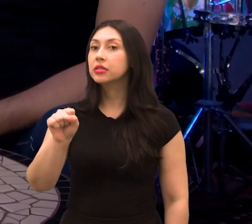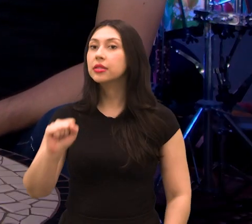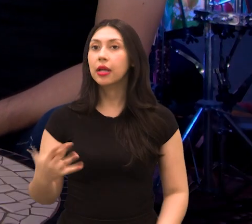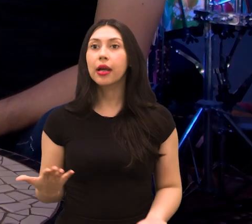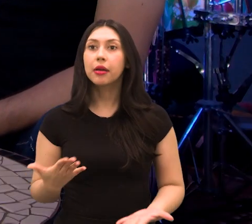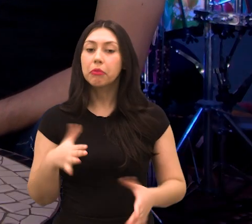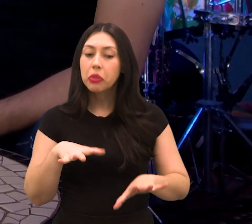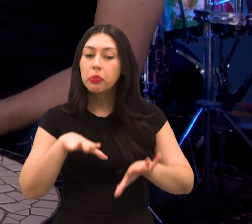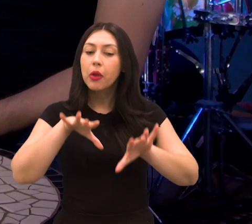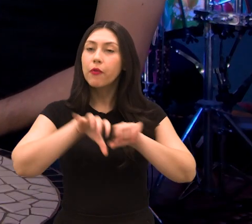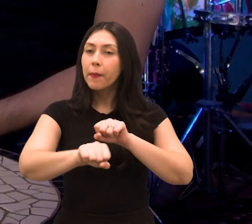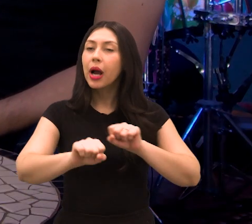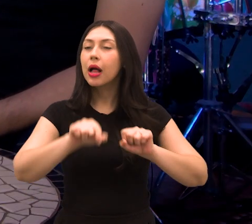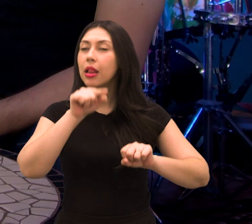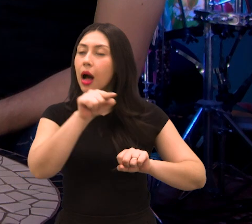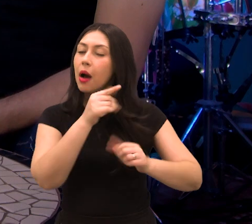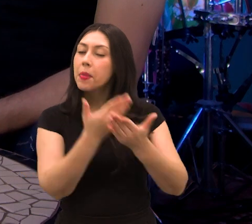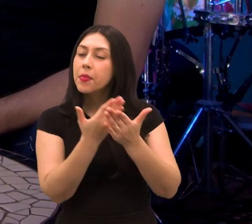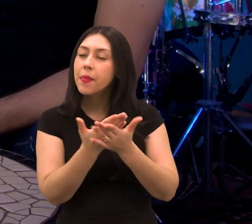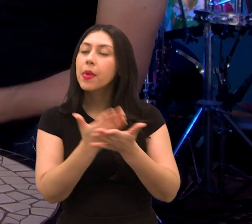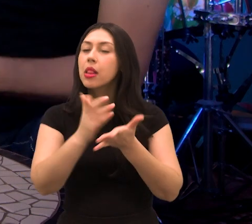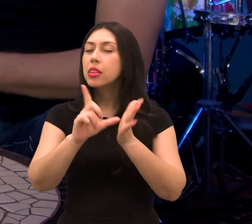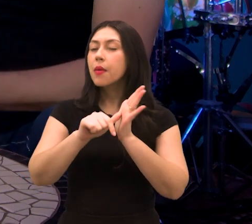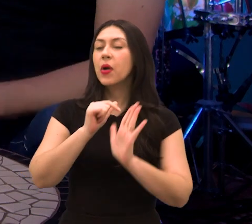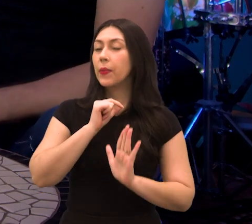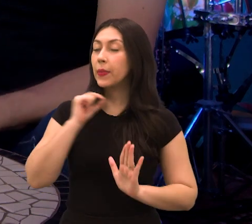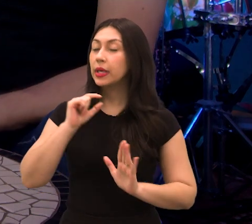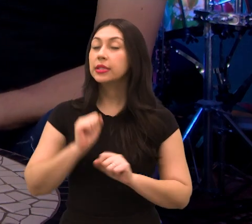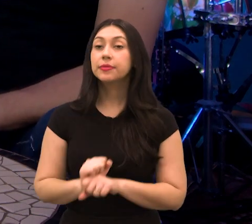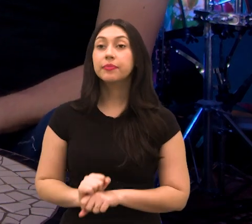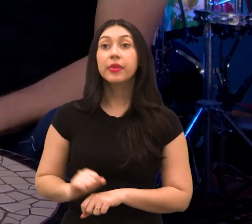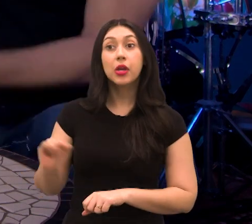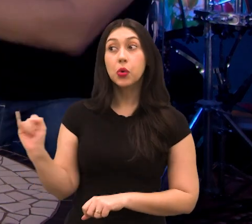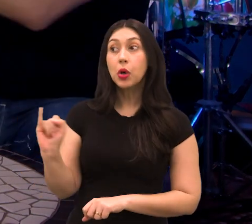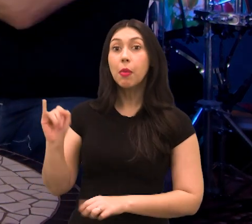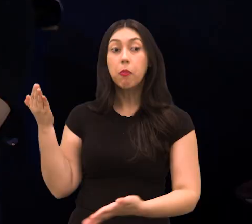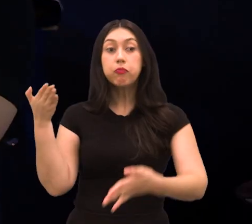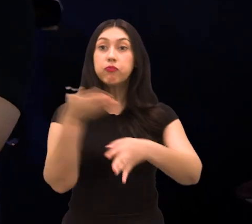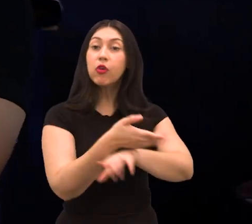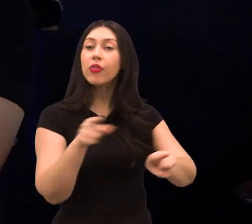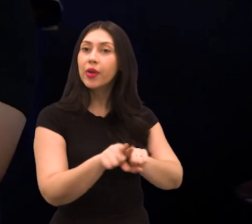sacerdócio. E aí foi o outro irmão dele e